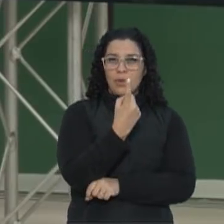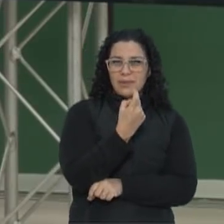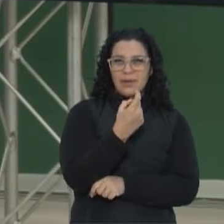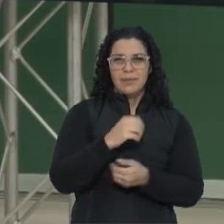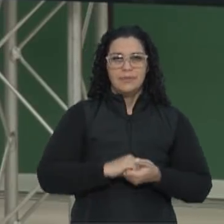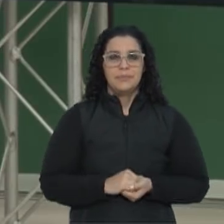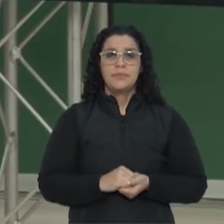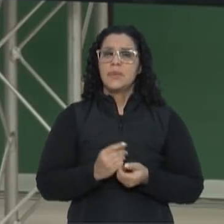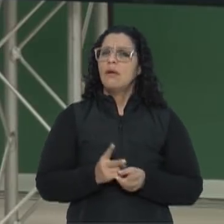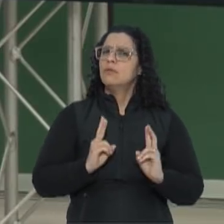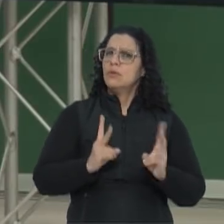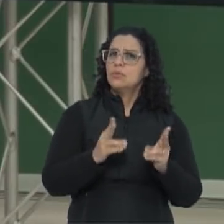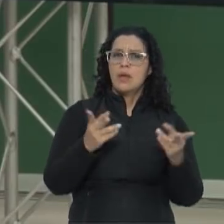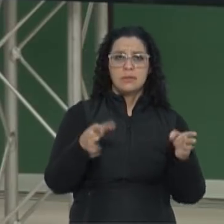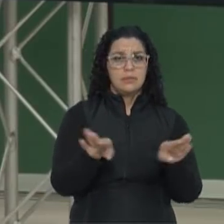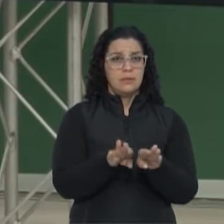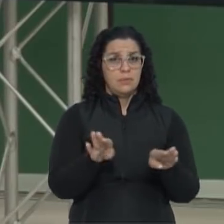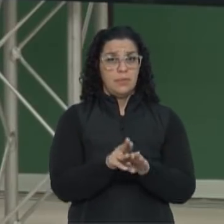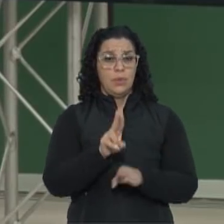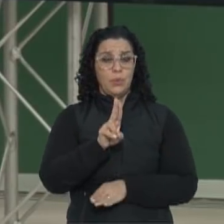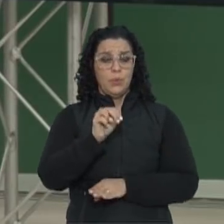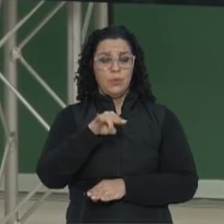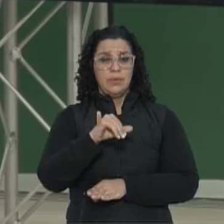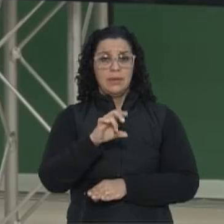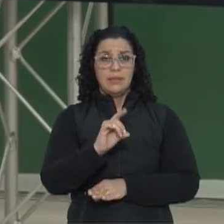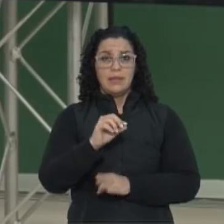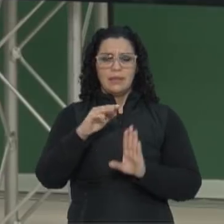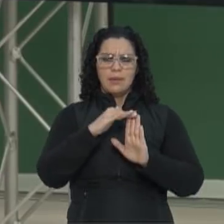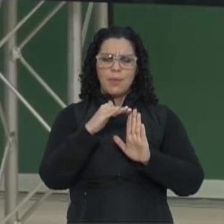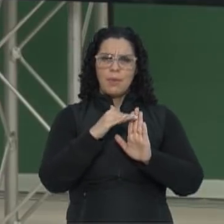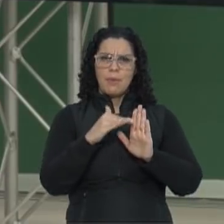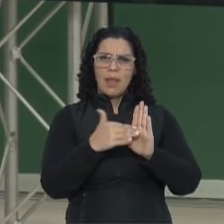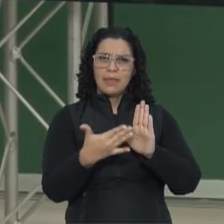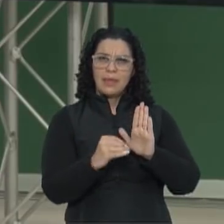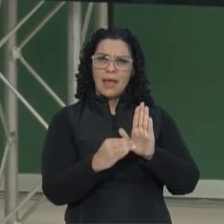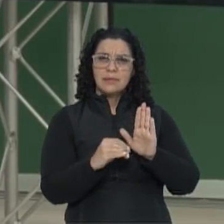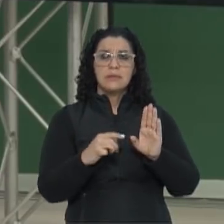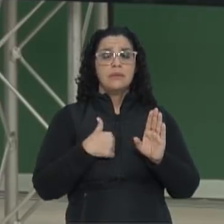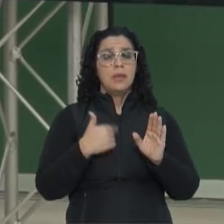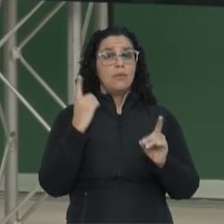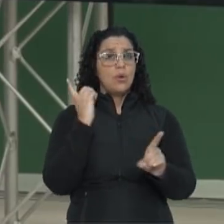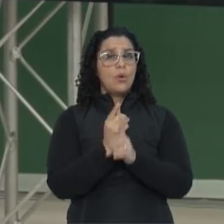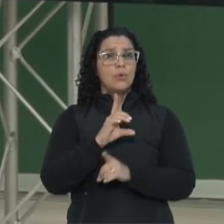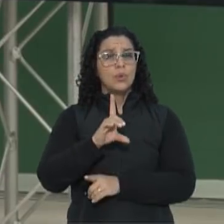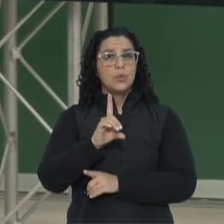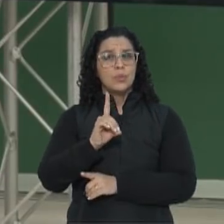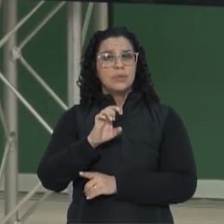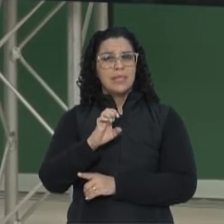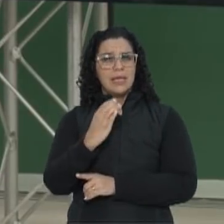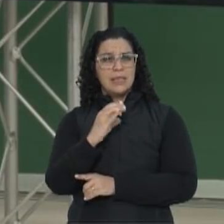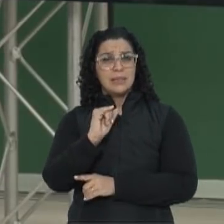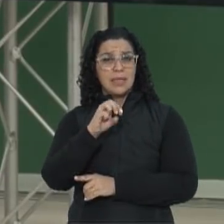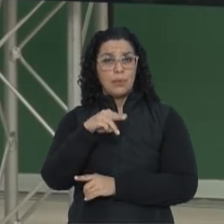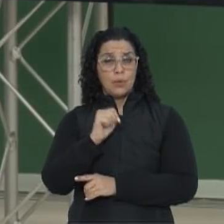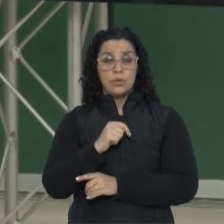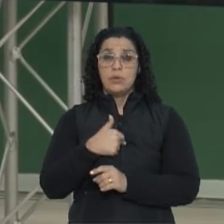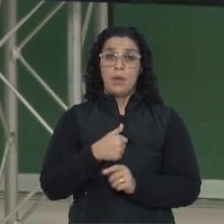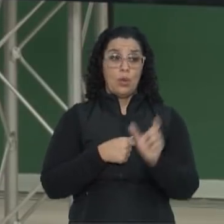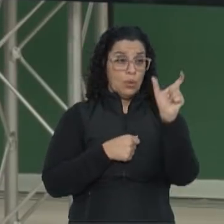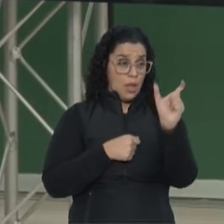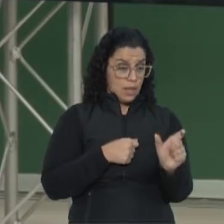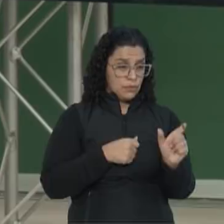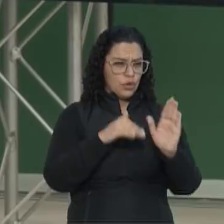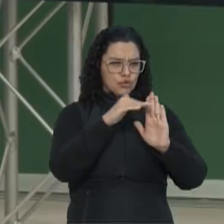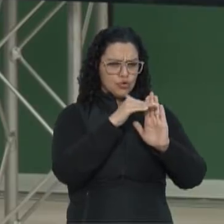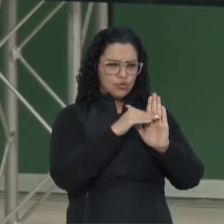unidade. Assim como se eu pegar uma unidade e dividir em 10 partes, vou ter décimo. Se eu pegar uma unidade e dividir em